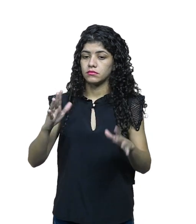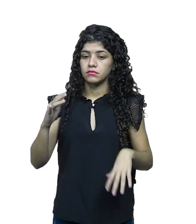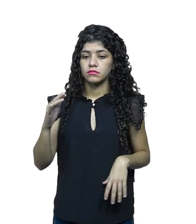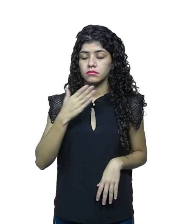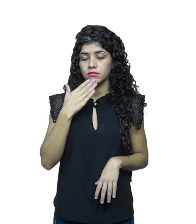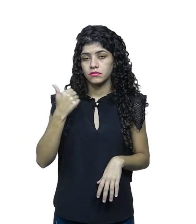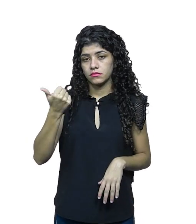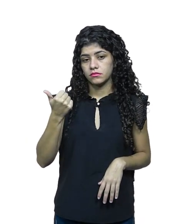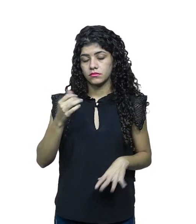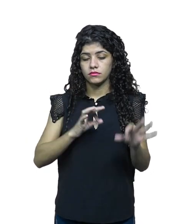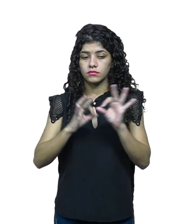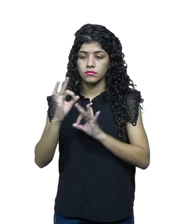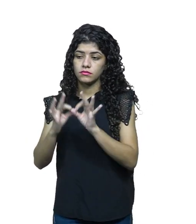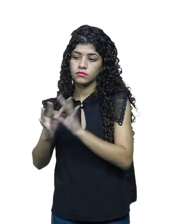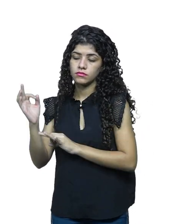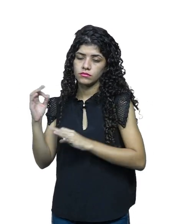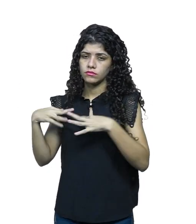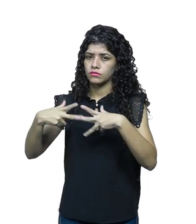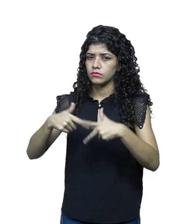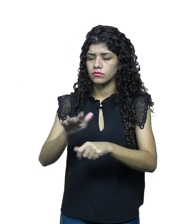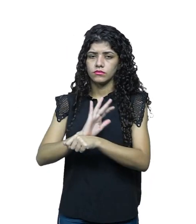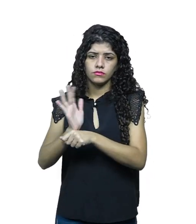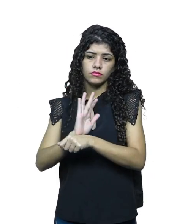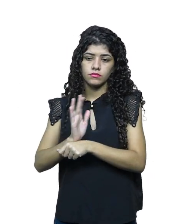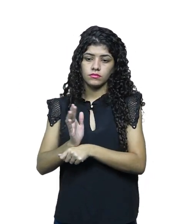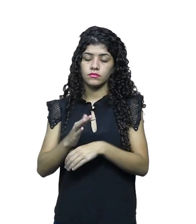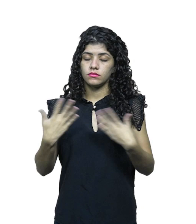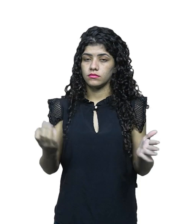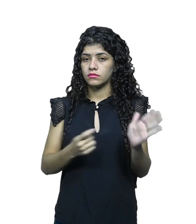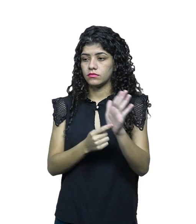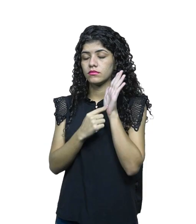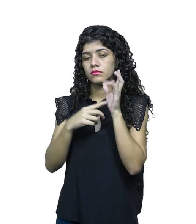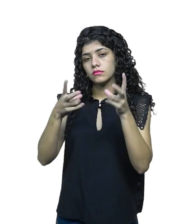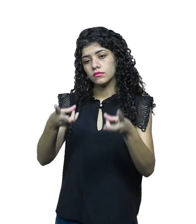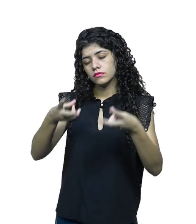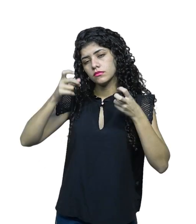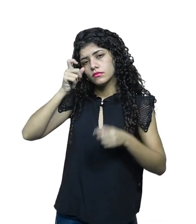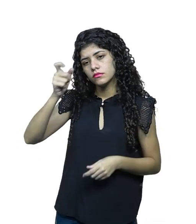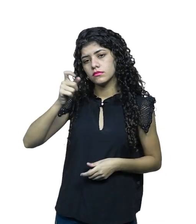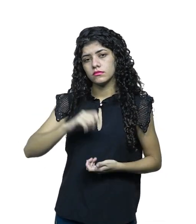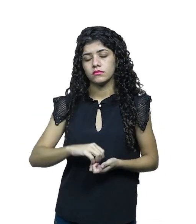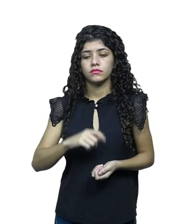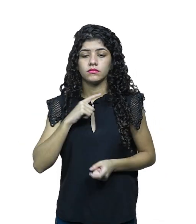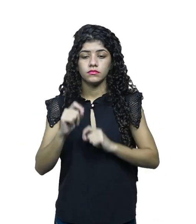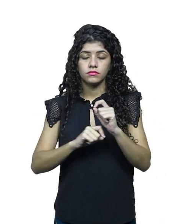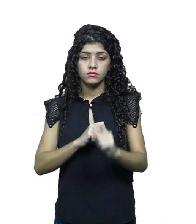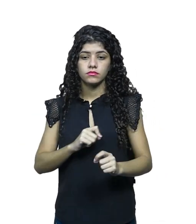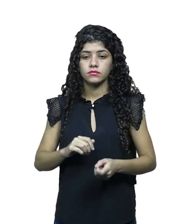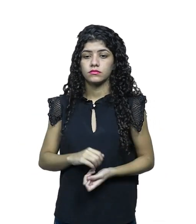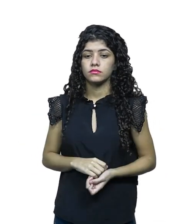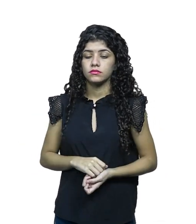classiquinho. Ela teve uma liberdade maior de fazer, porque ela roteirizou, dirigiu e também participou da produção. Então, vejam